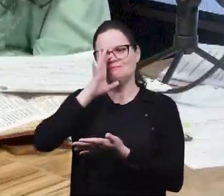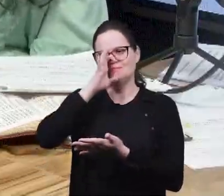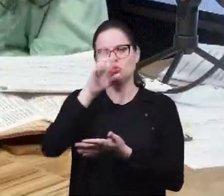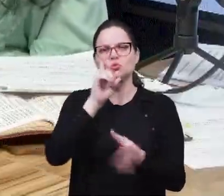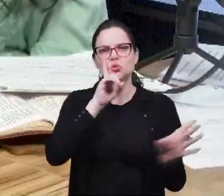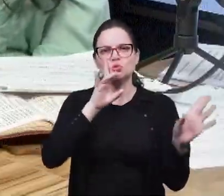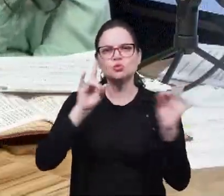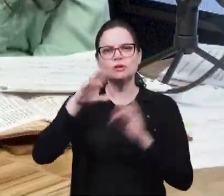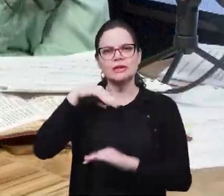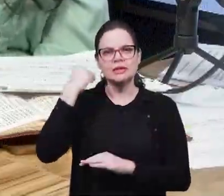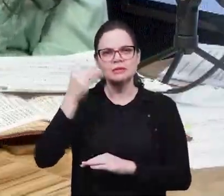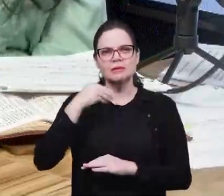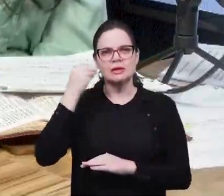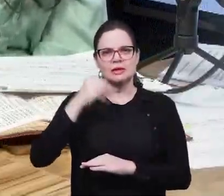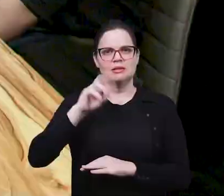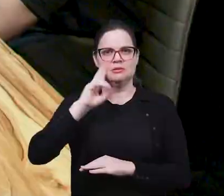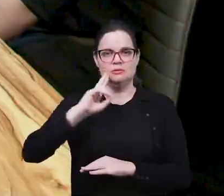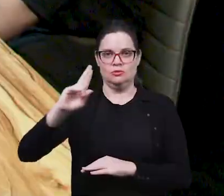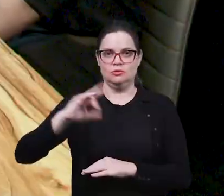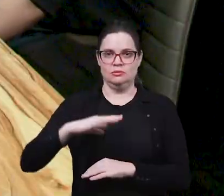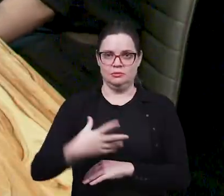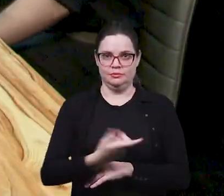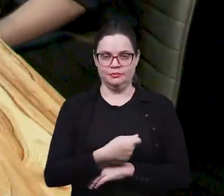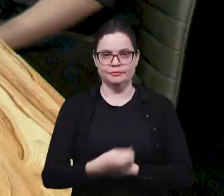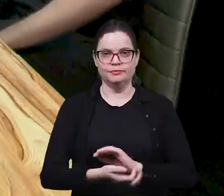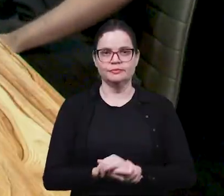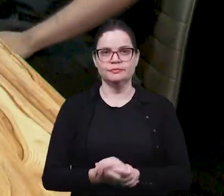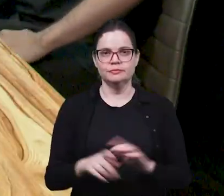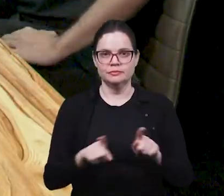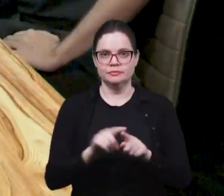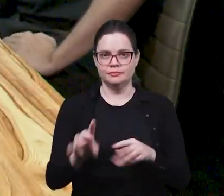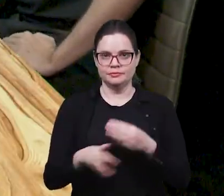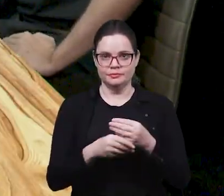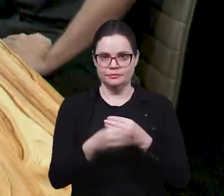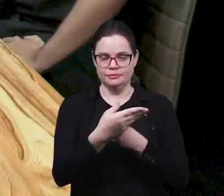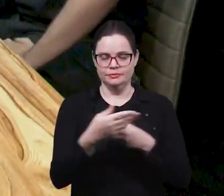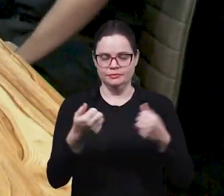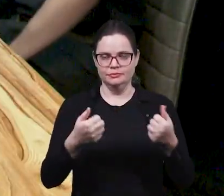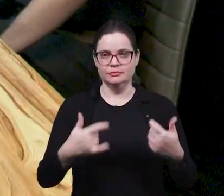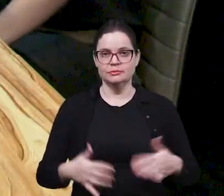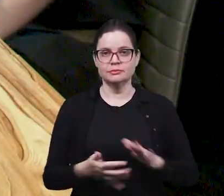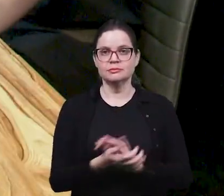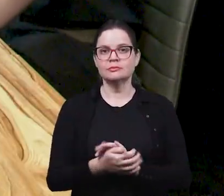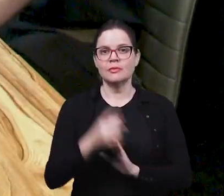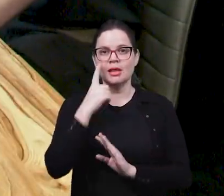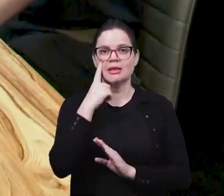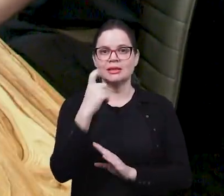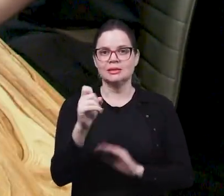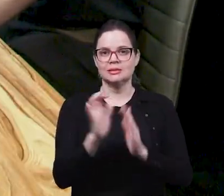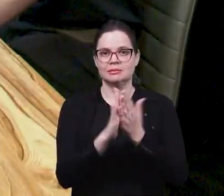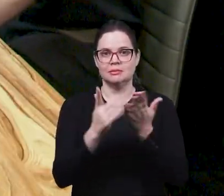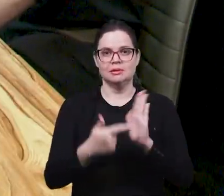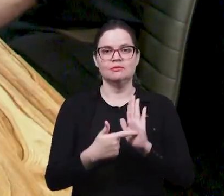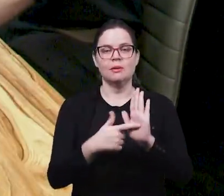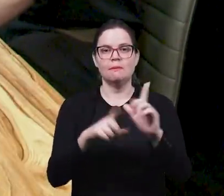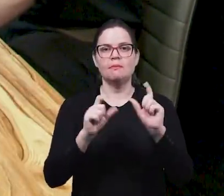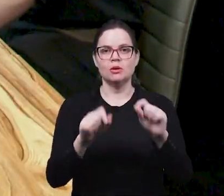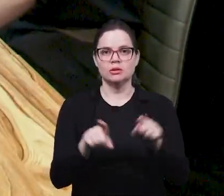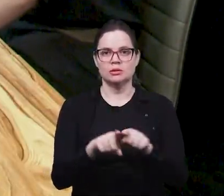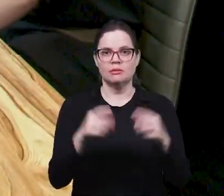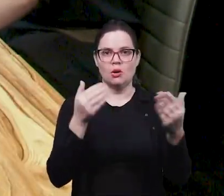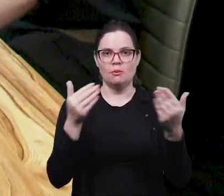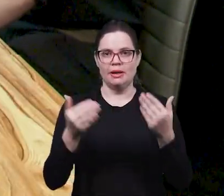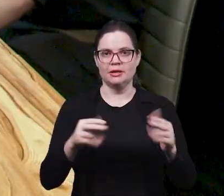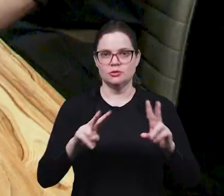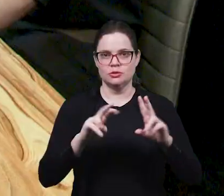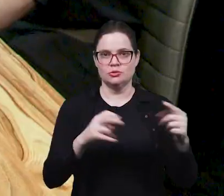se revelar às nossas vidas, E aí, complementando a fala da Adassa, é interessante que a Bíblia, ela até faz uma comparação com